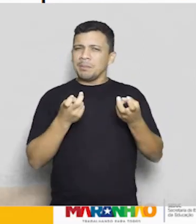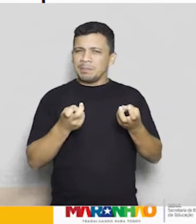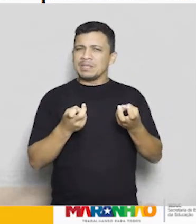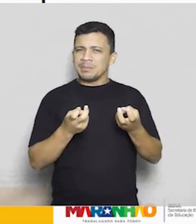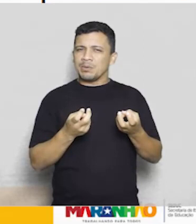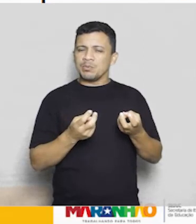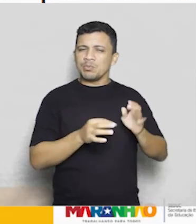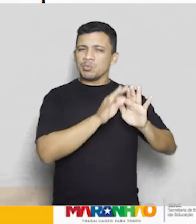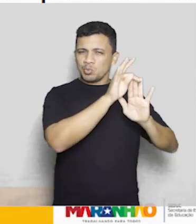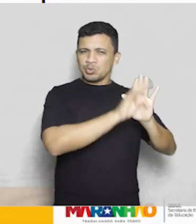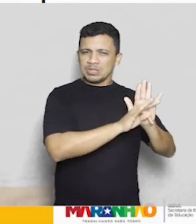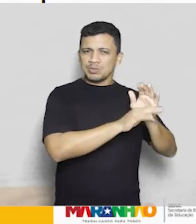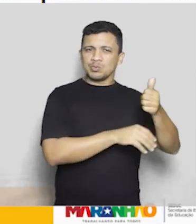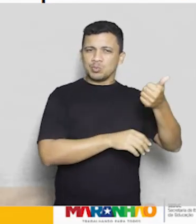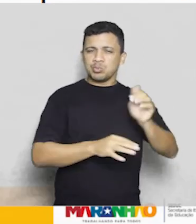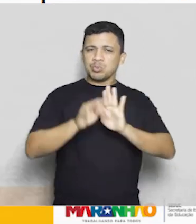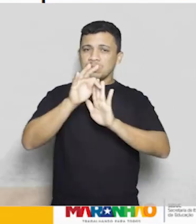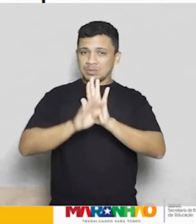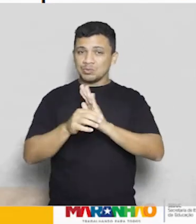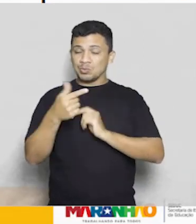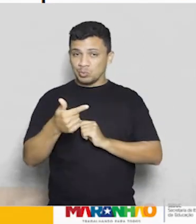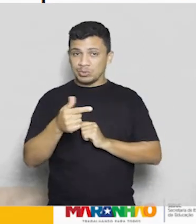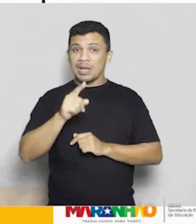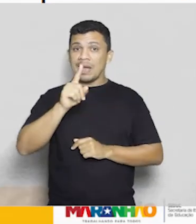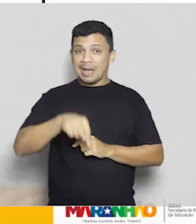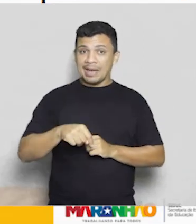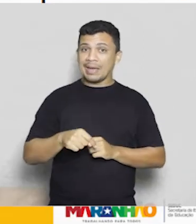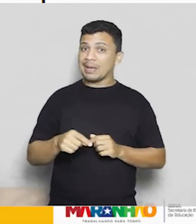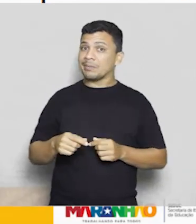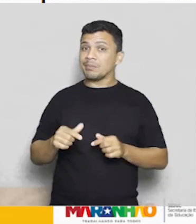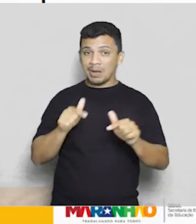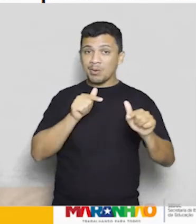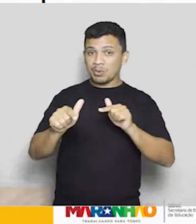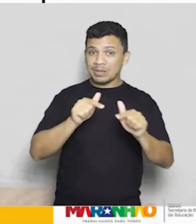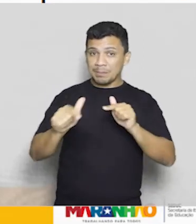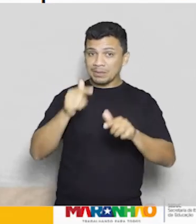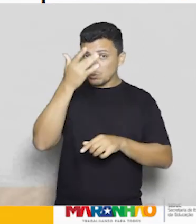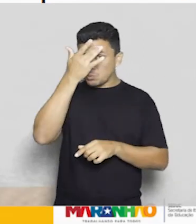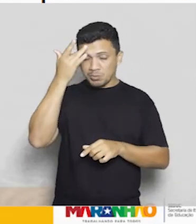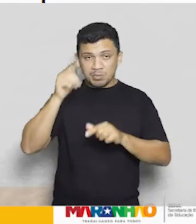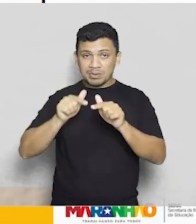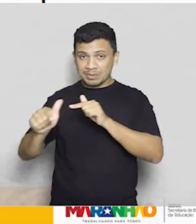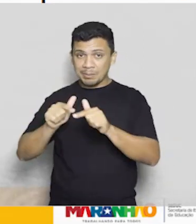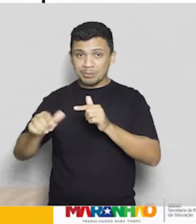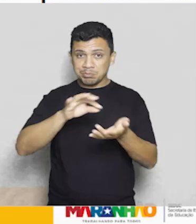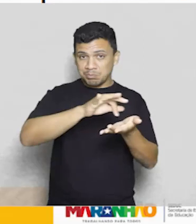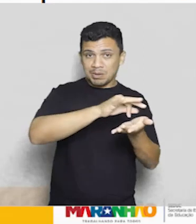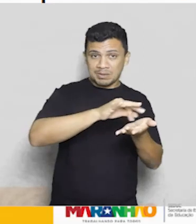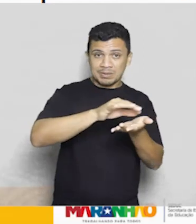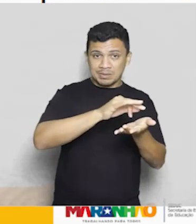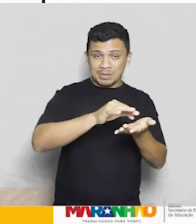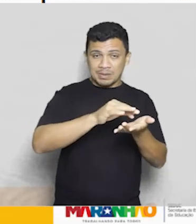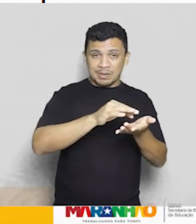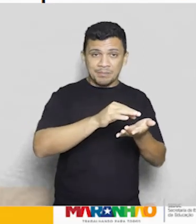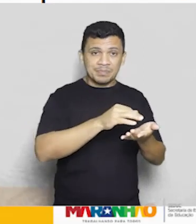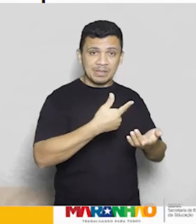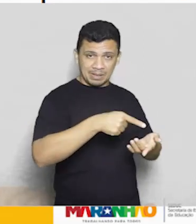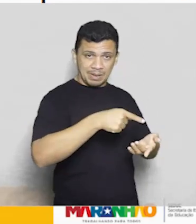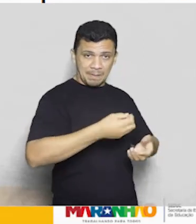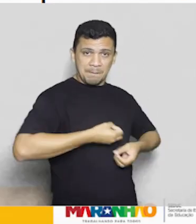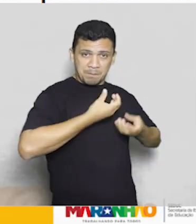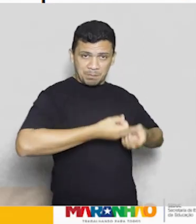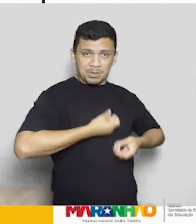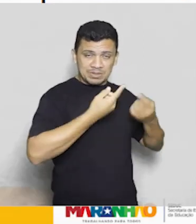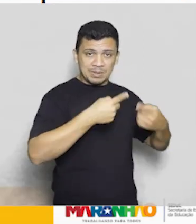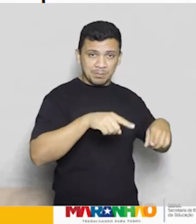mesma coisa, que é a condição do trabalhador no capitalismo, tanto na linguagem poética da música, quanto na linguagem científica da teoria